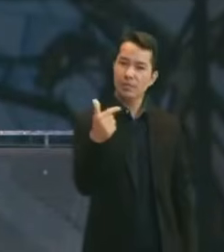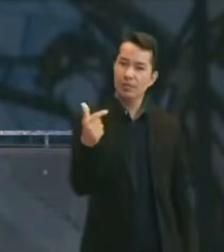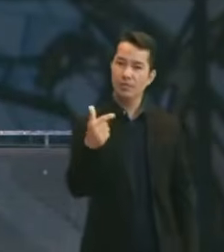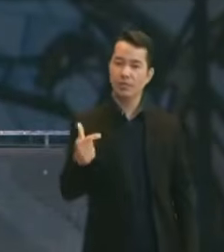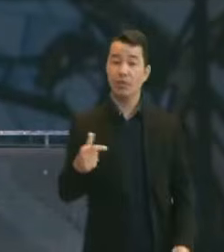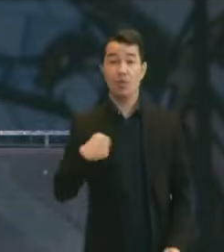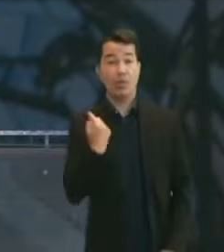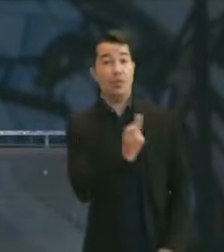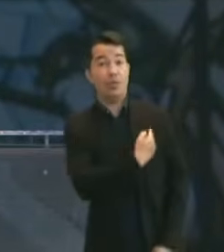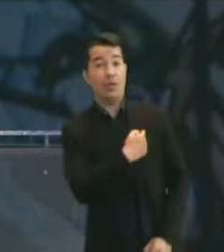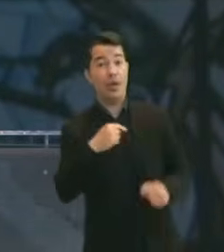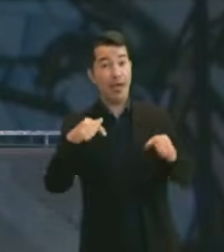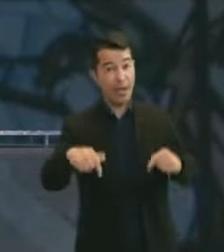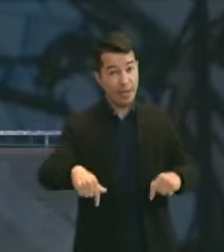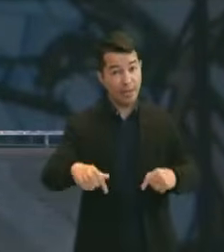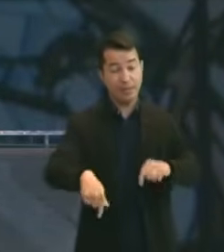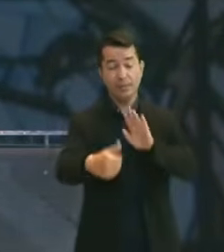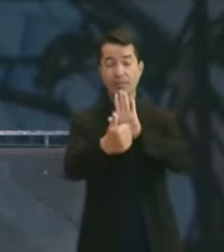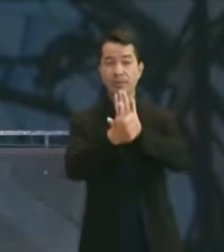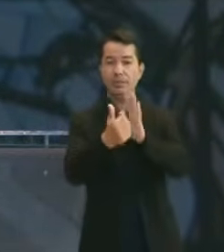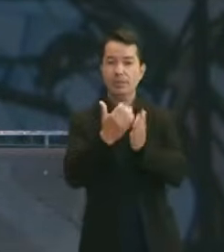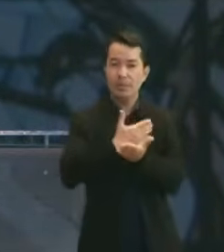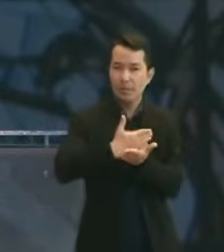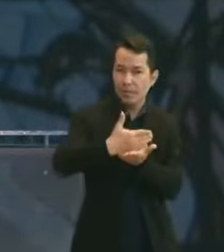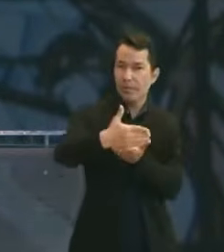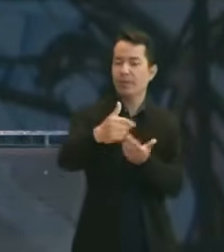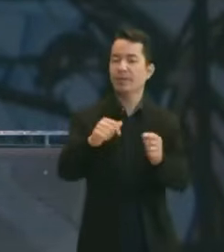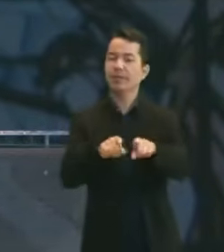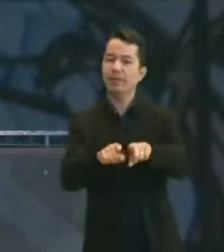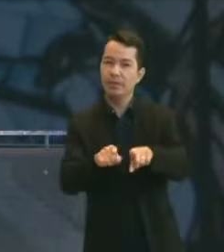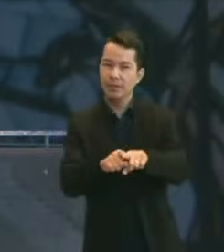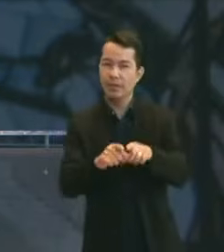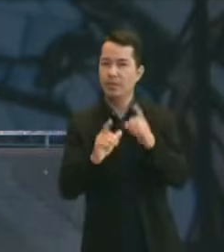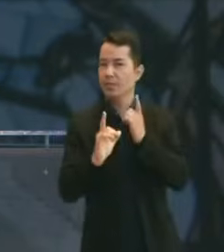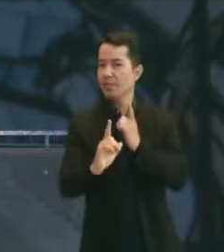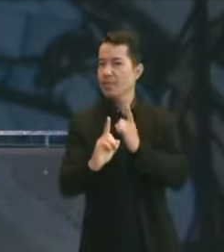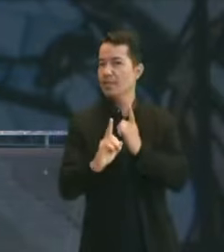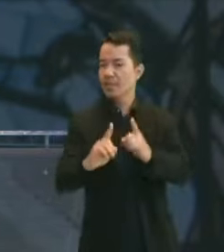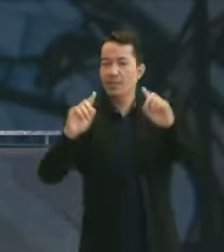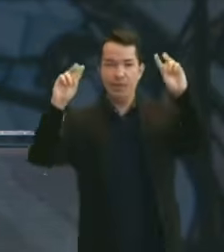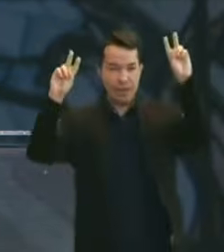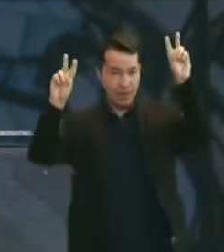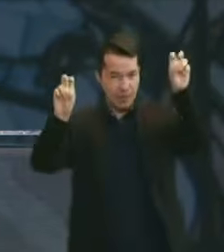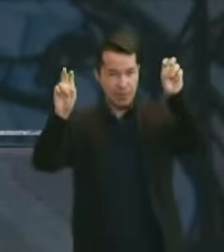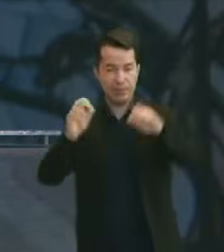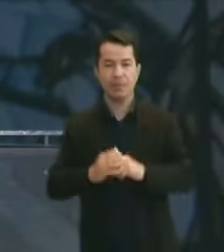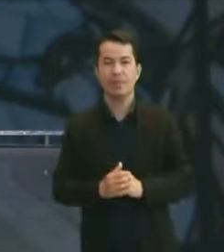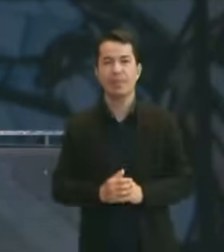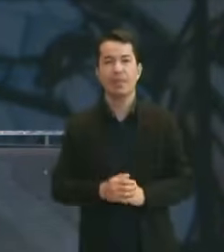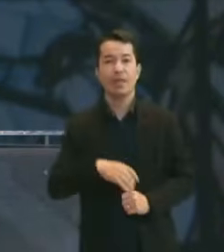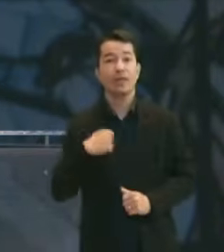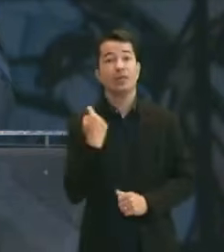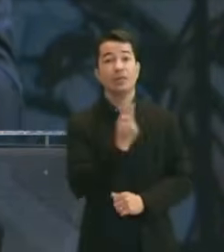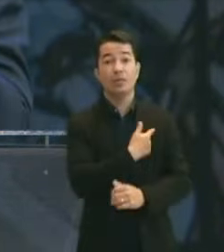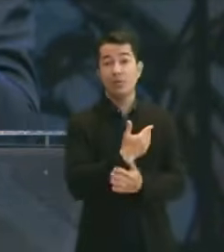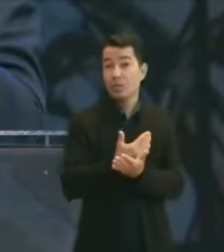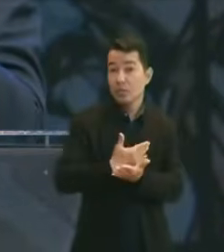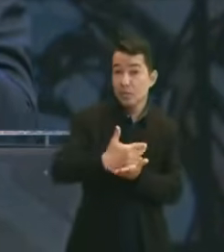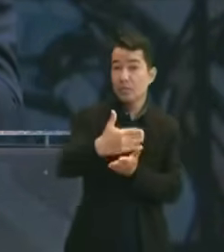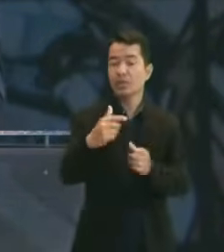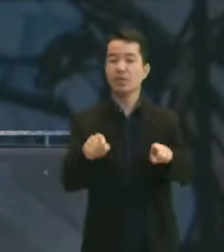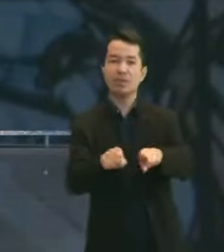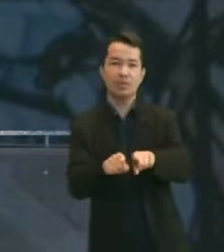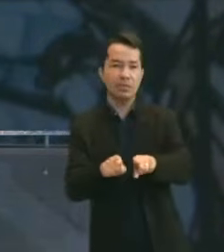discipulado. Nós estamos nos preparando, sempre no primeiro semestre do ano, em março, começamos a nossa campanha aqui na igreja. E esse